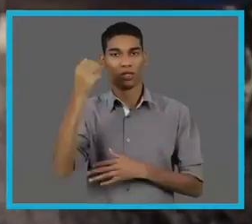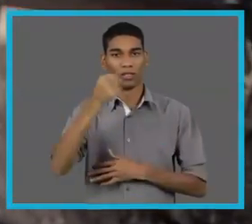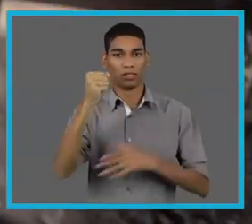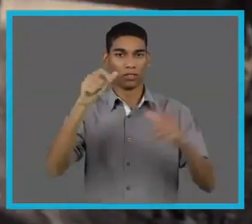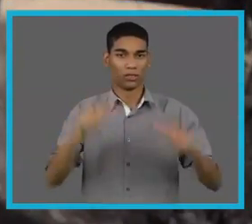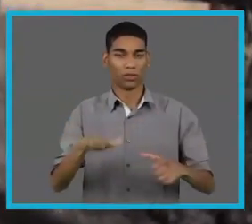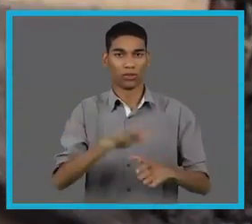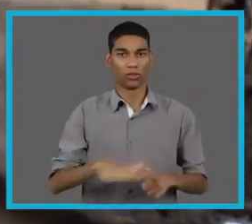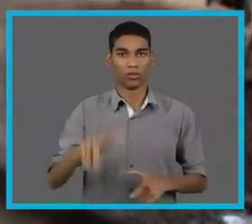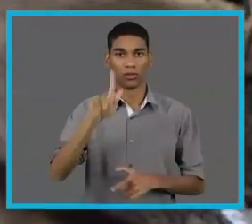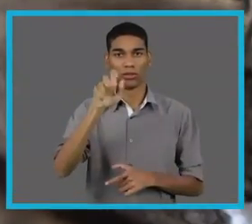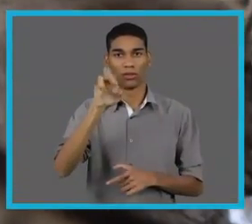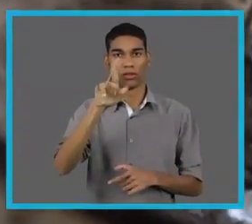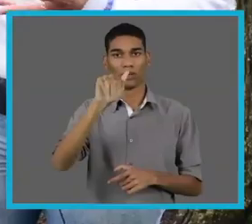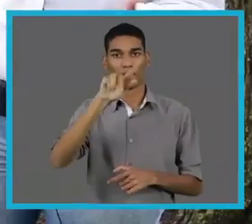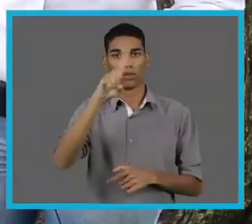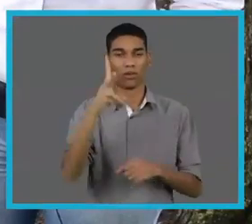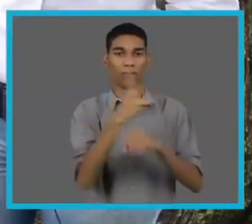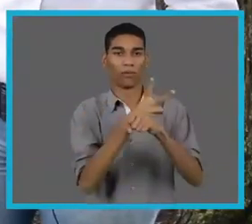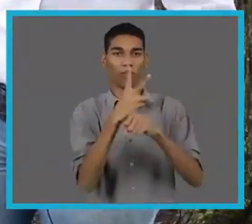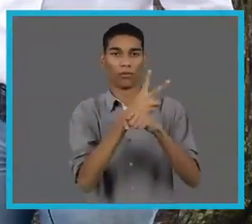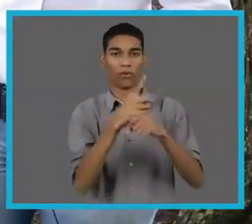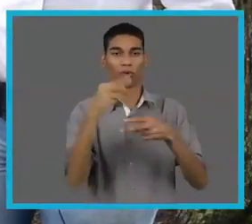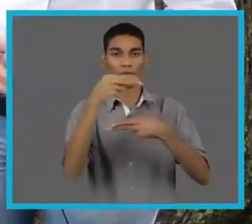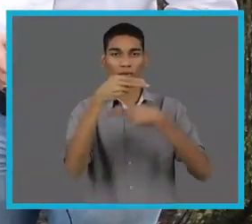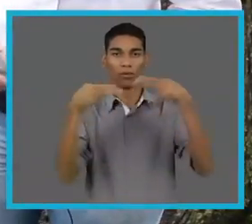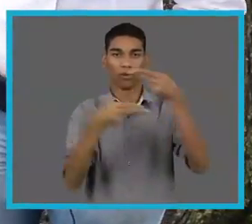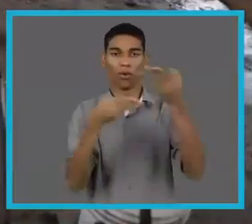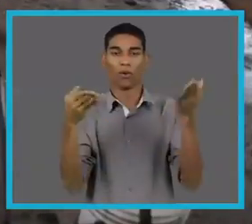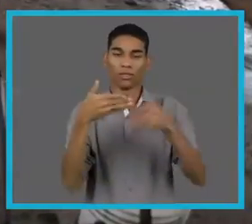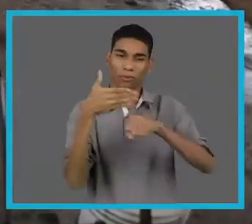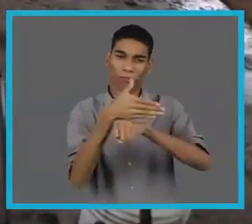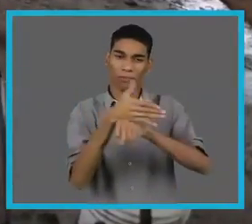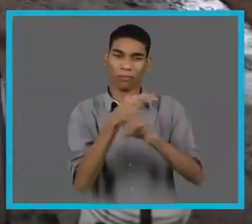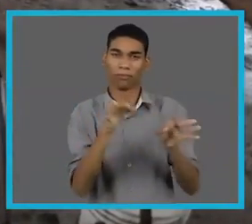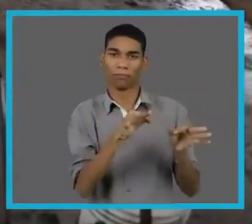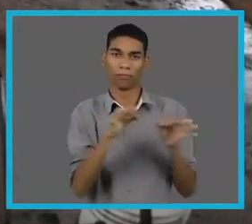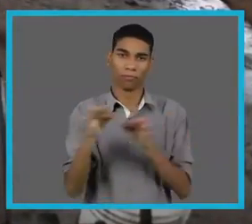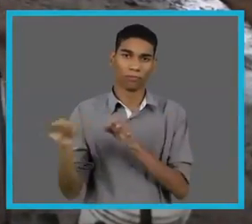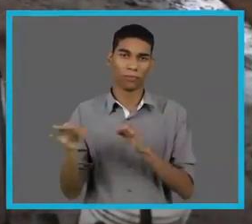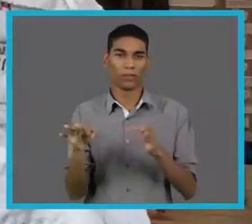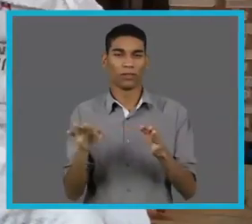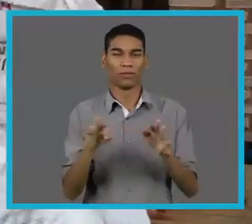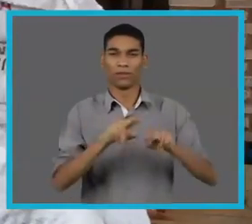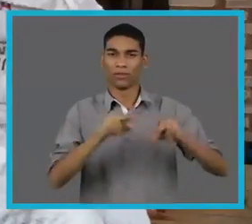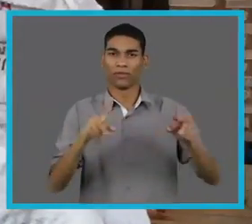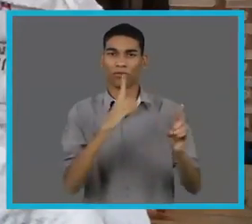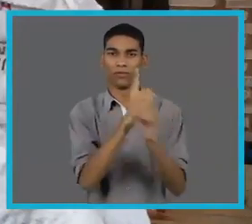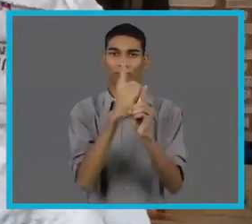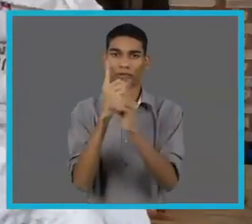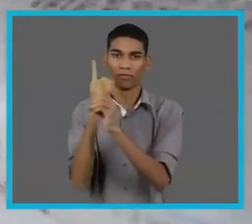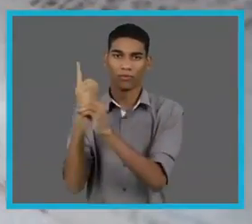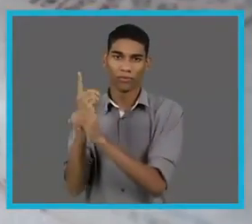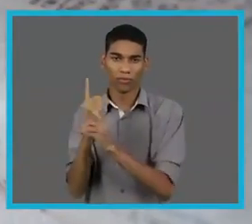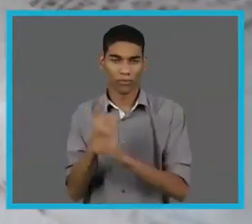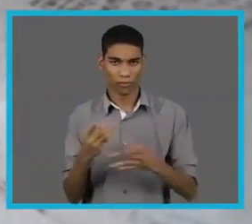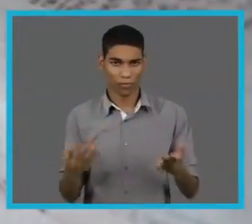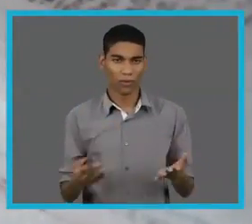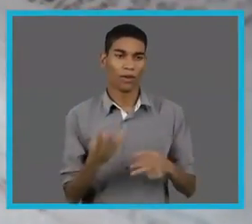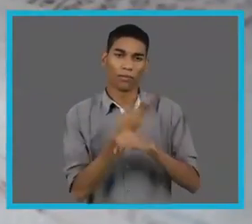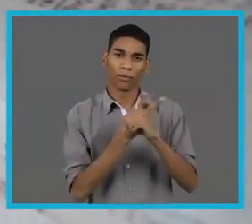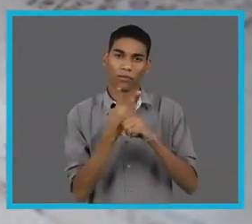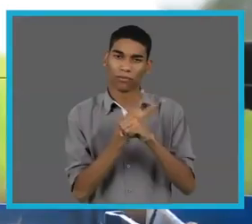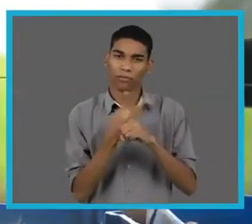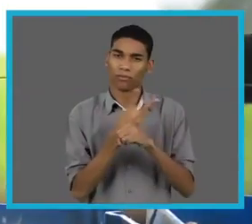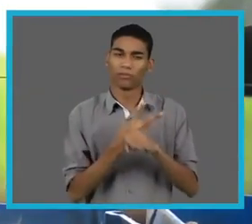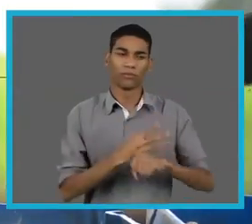na propriedade, o seu Geraldo procurou o Sebrae. Ele participa periodicamente de diversos encontros com produtores